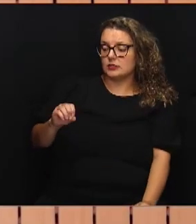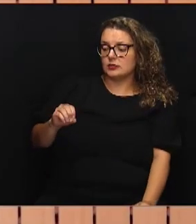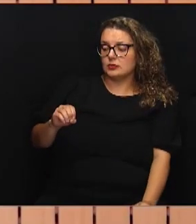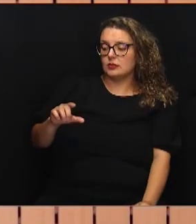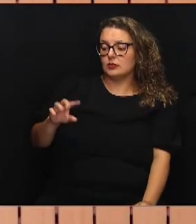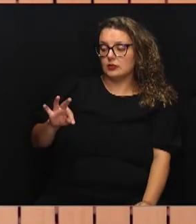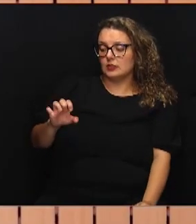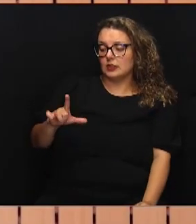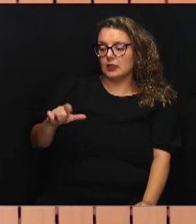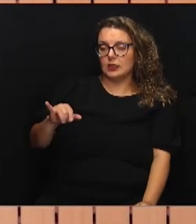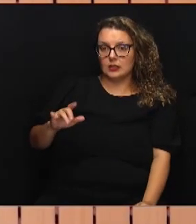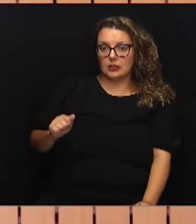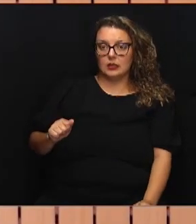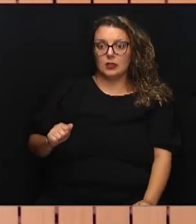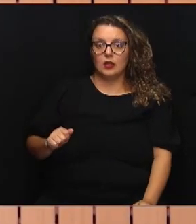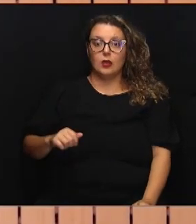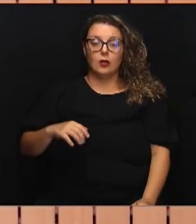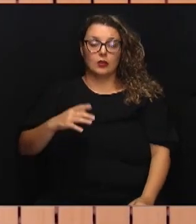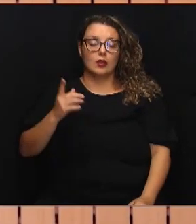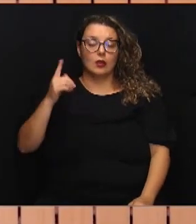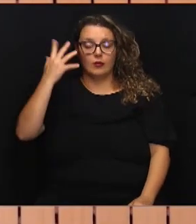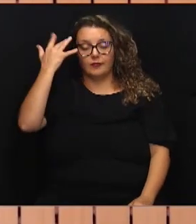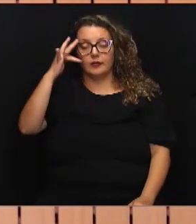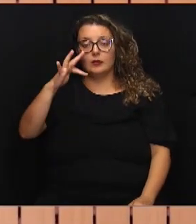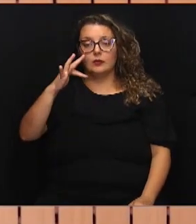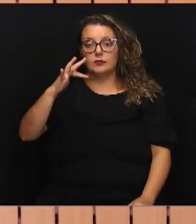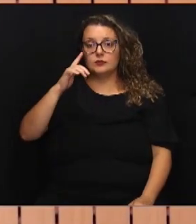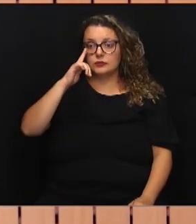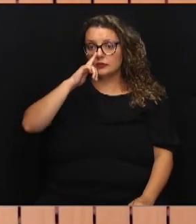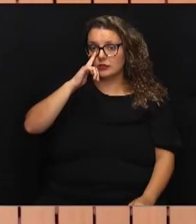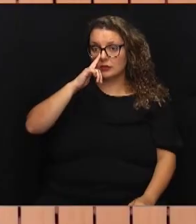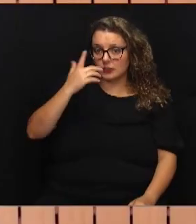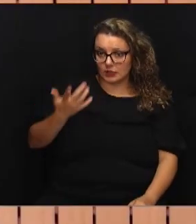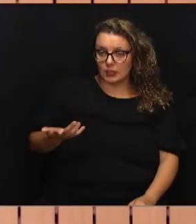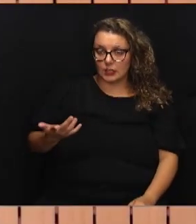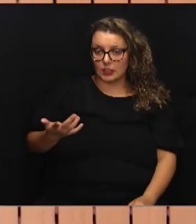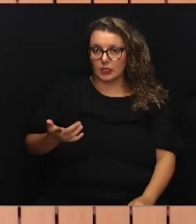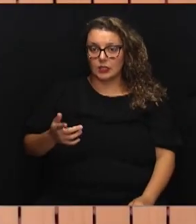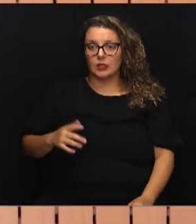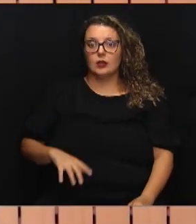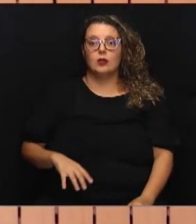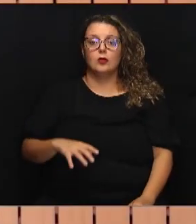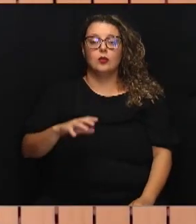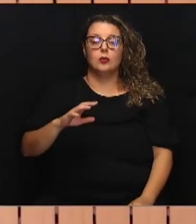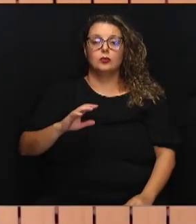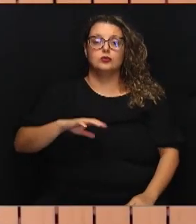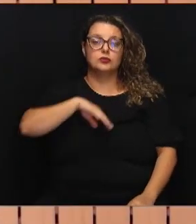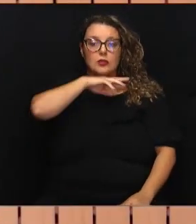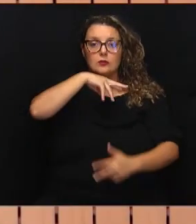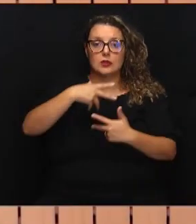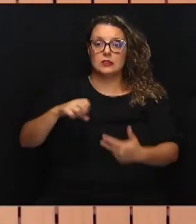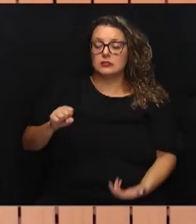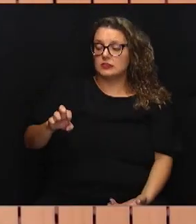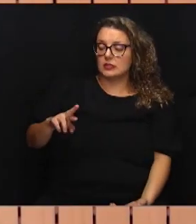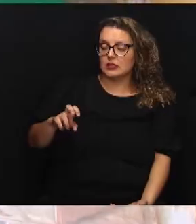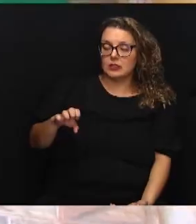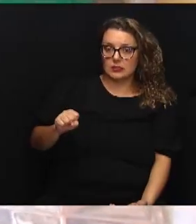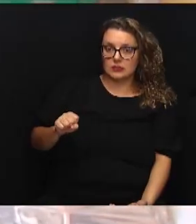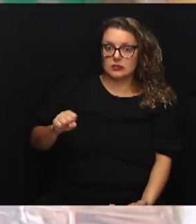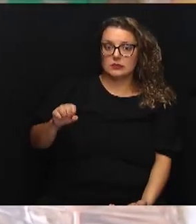um filósofo grego, ela considera os animais como seres semoventes, ou seja, objetos que se